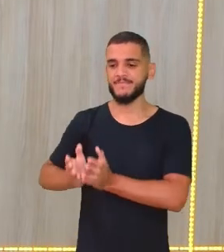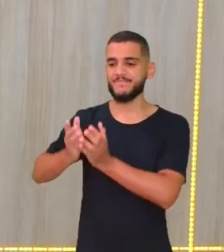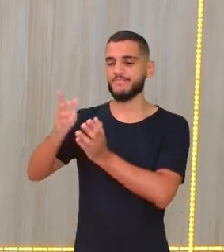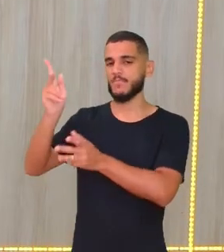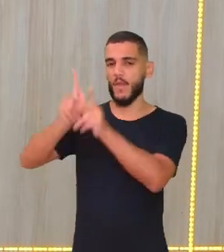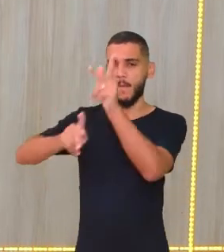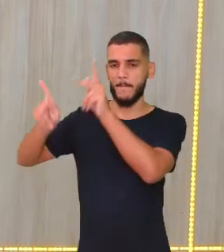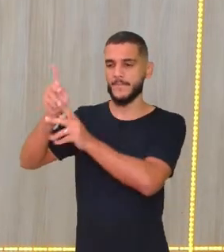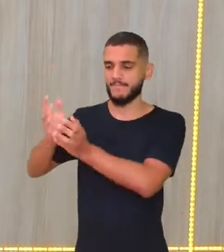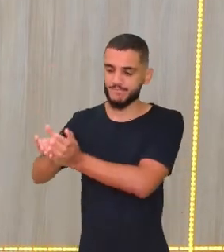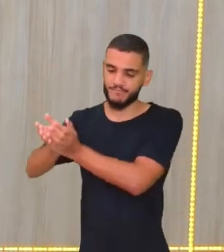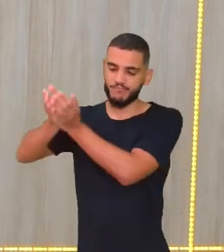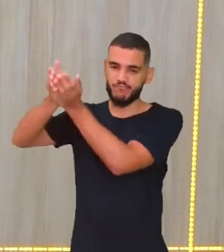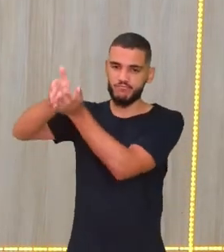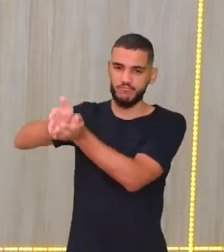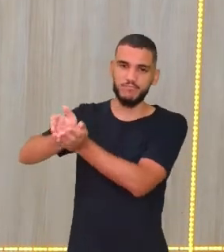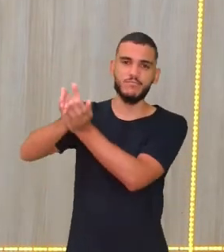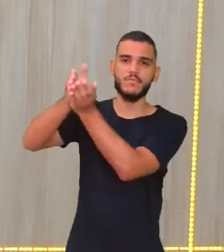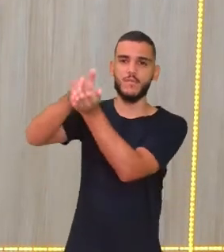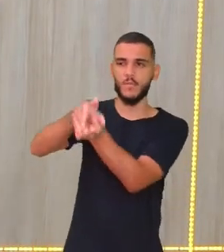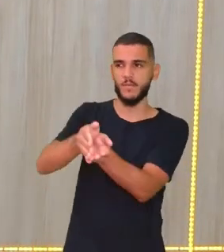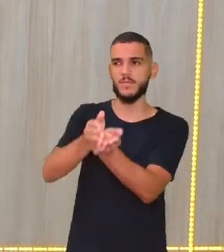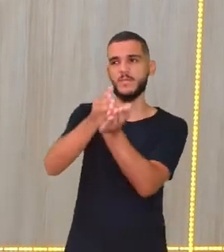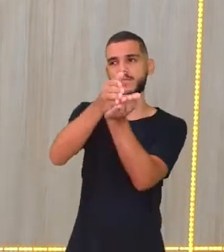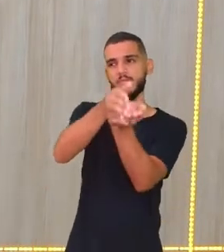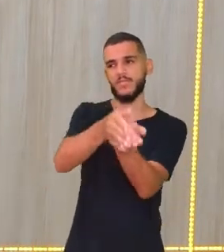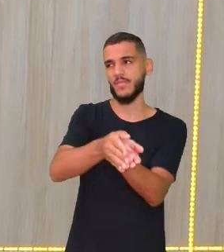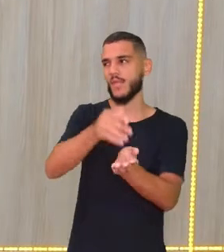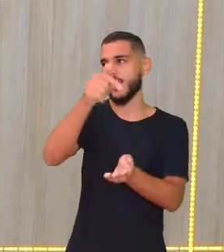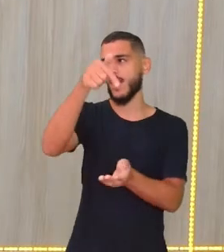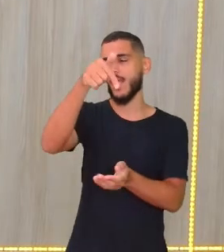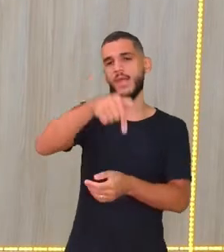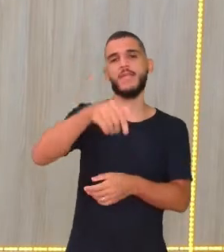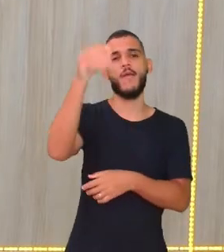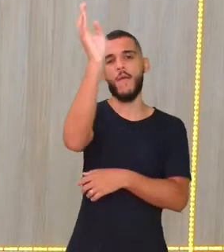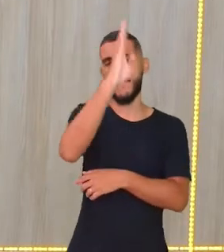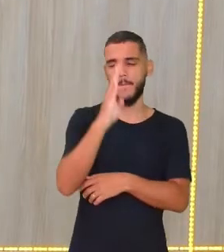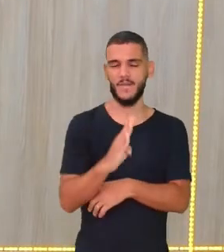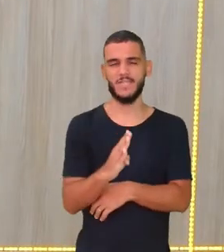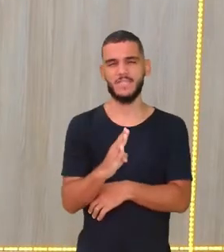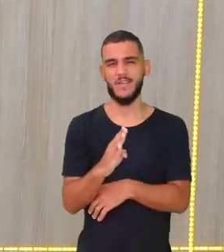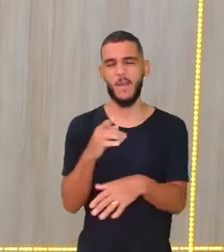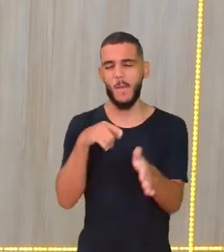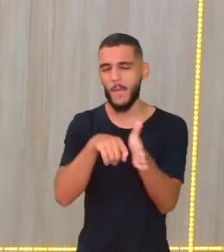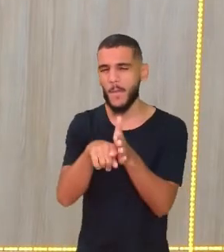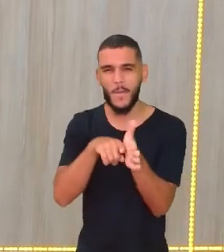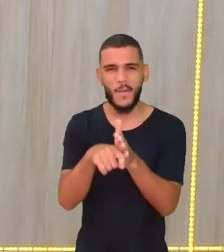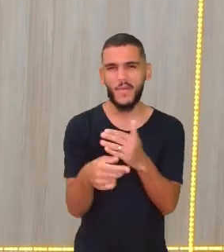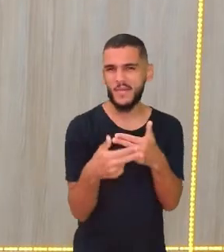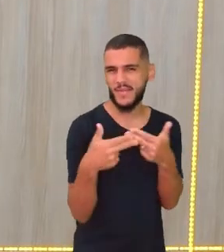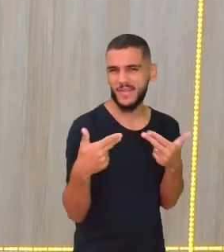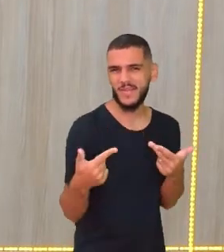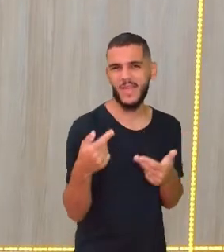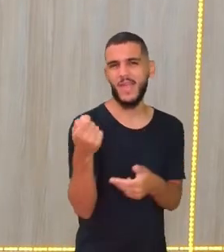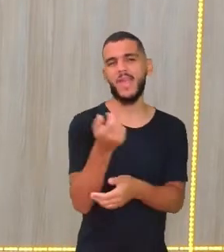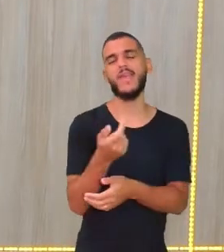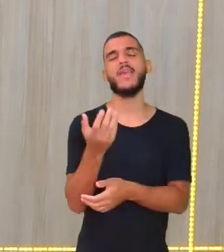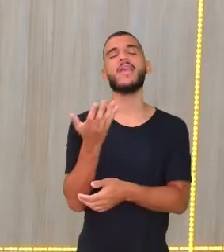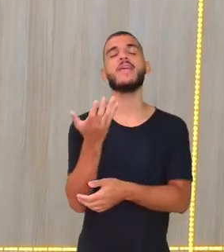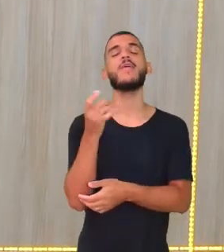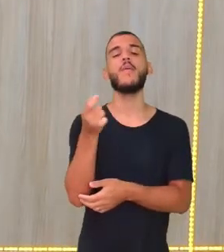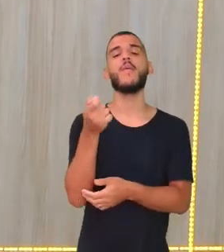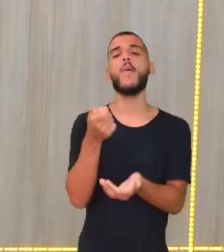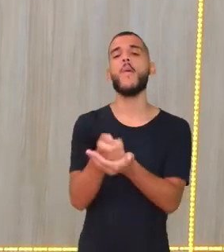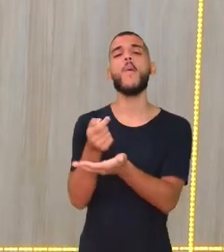E por que eles saíram ali? Será que eles estavam em busca de algumas coisas, não é? Eles queriam comprar algo, não